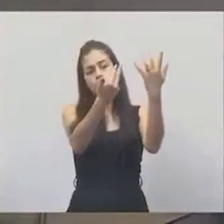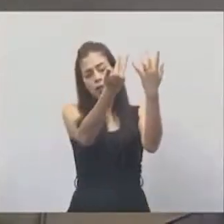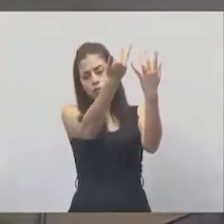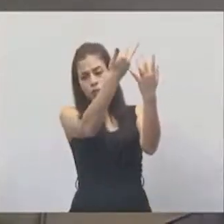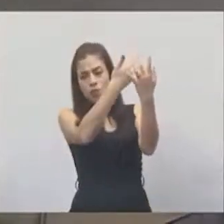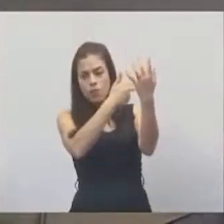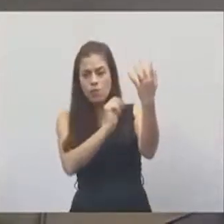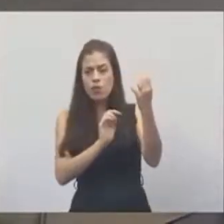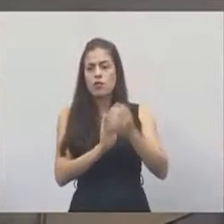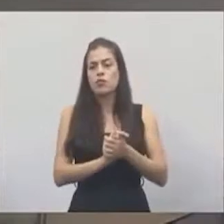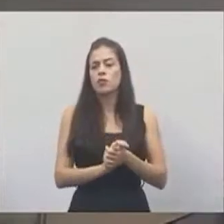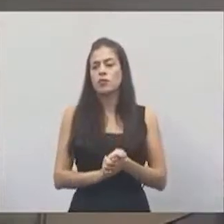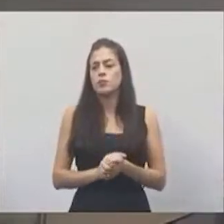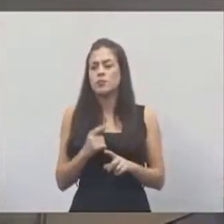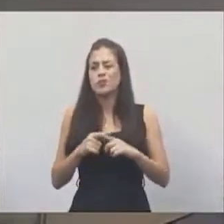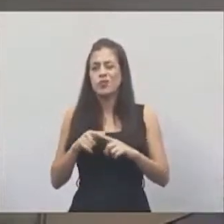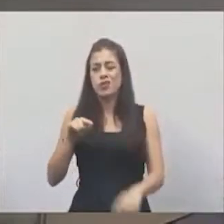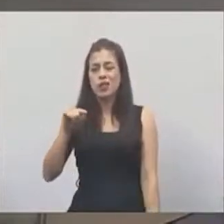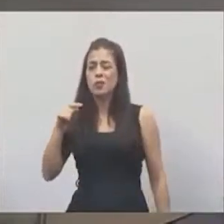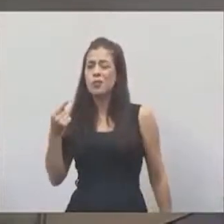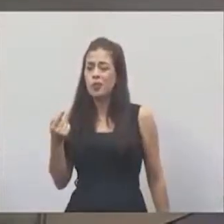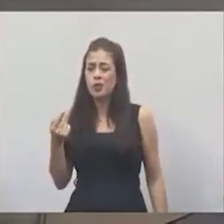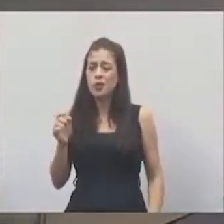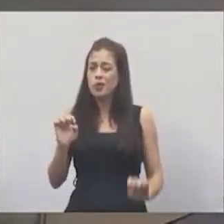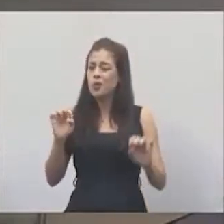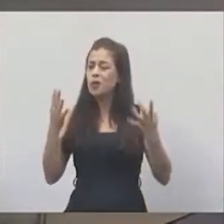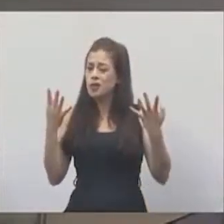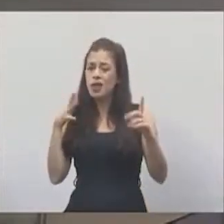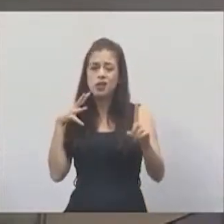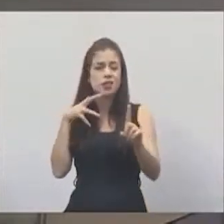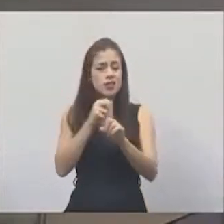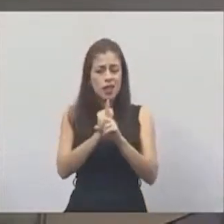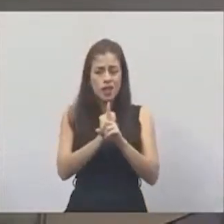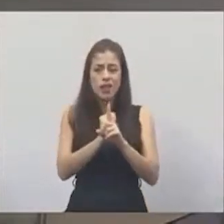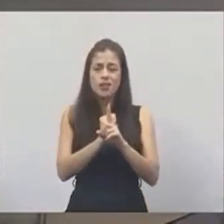Porque depois que morreu uma criança lá, não vai adiantar nada, porque ela não tem juízo.